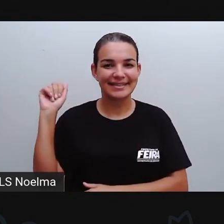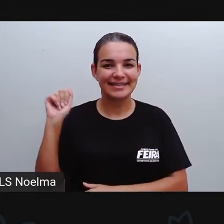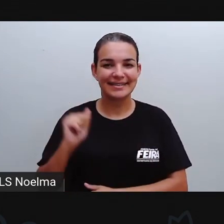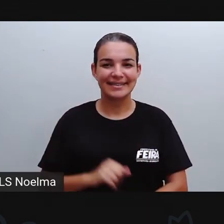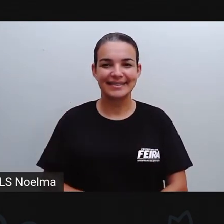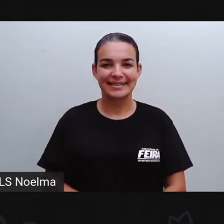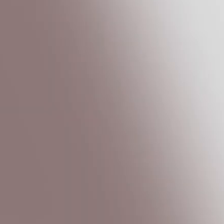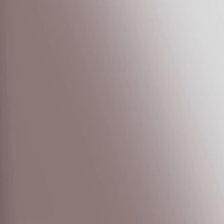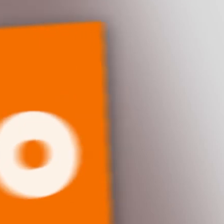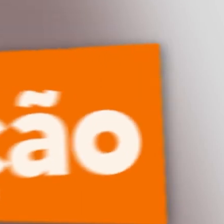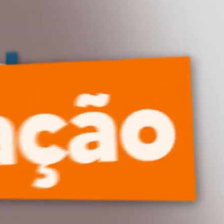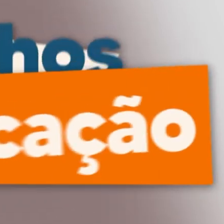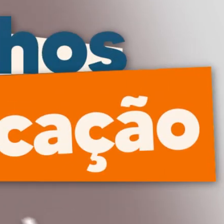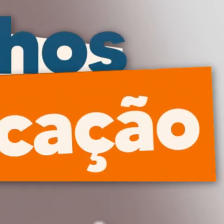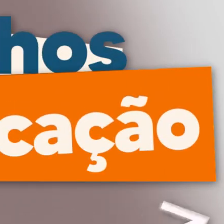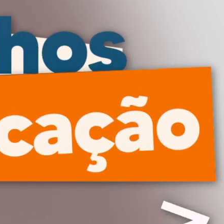tchau